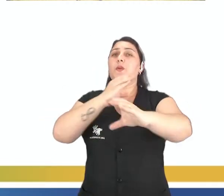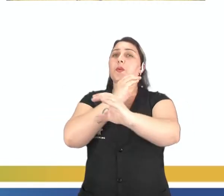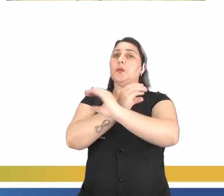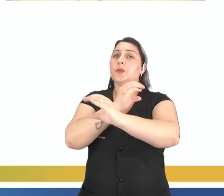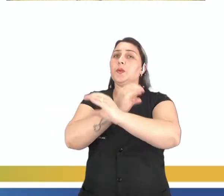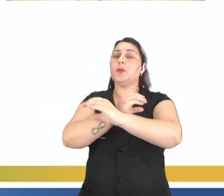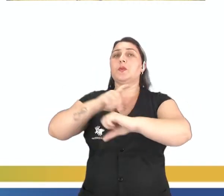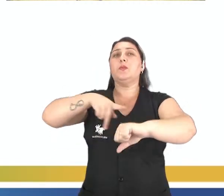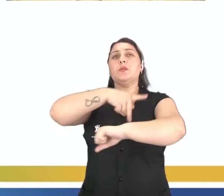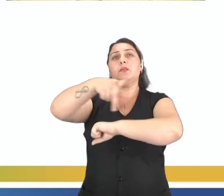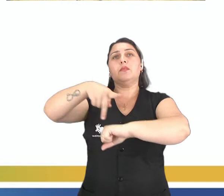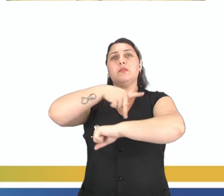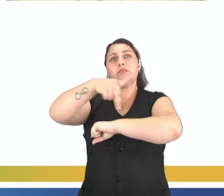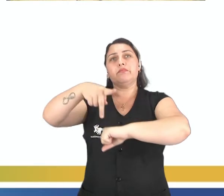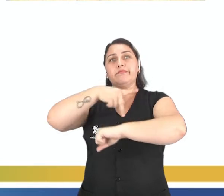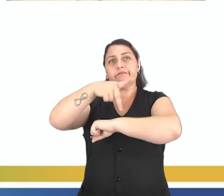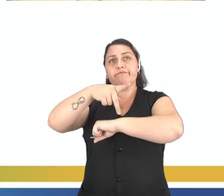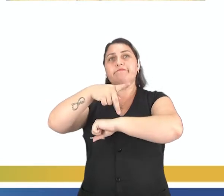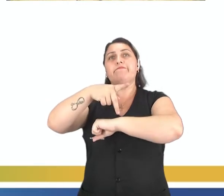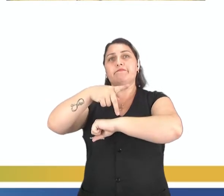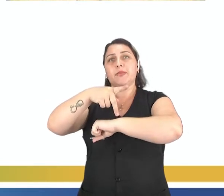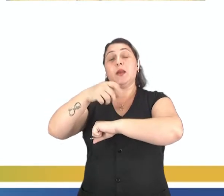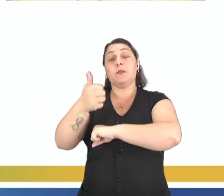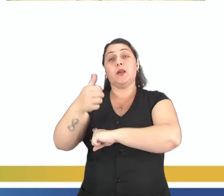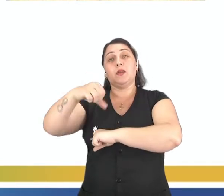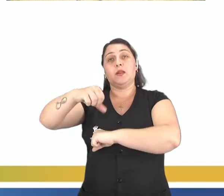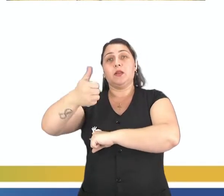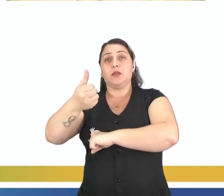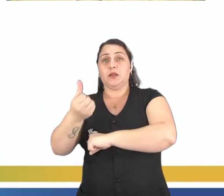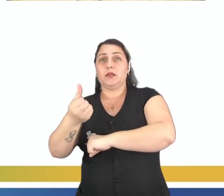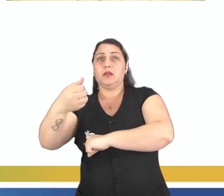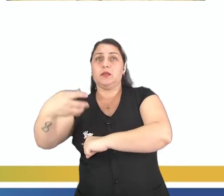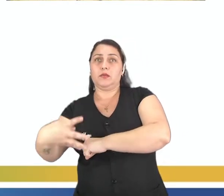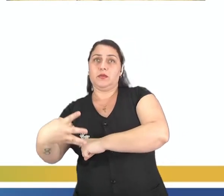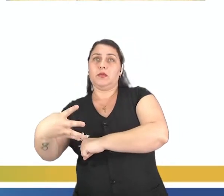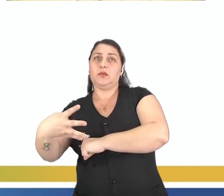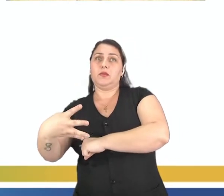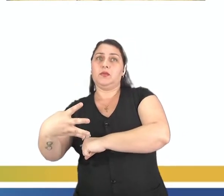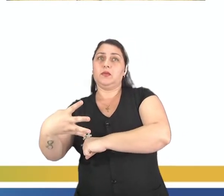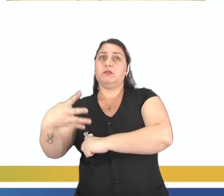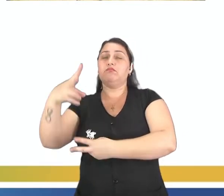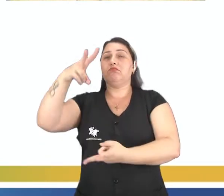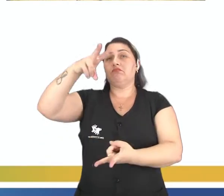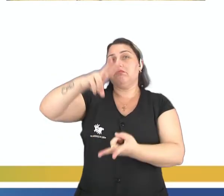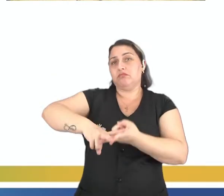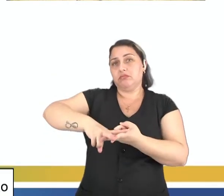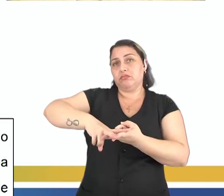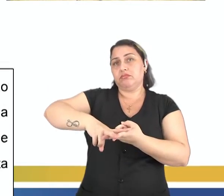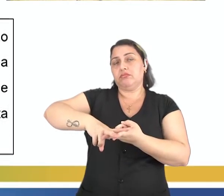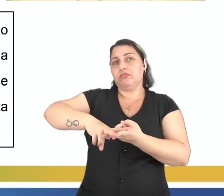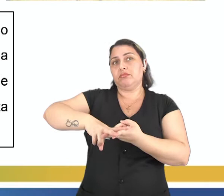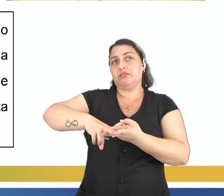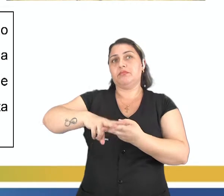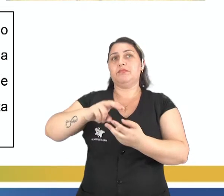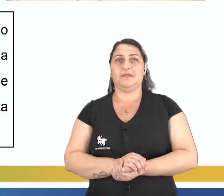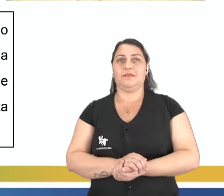que vivia sob a segregação. Em 1964, ele foi condenado à prisão